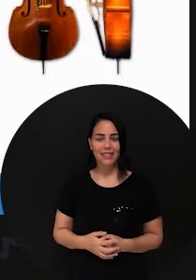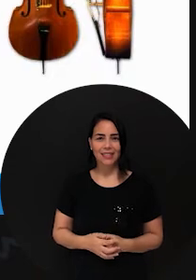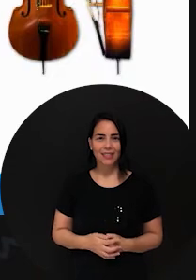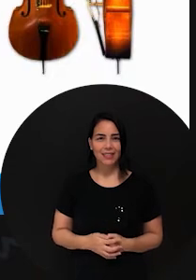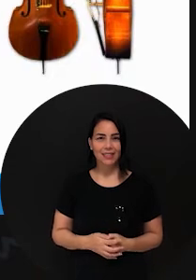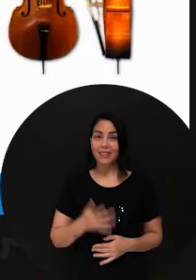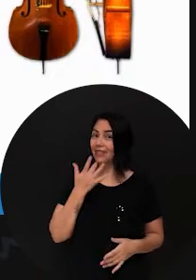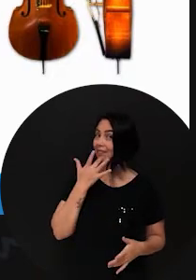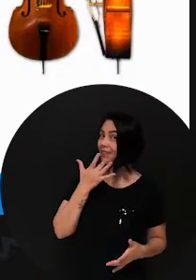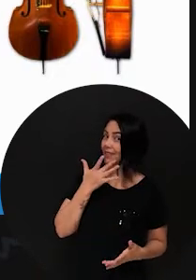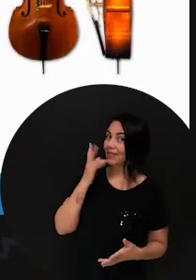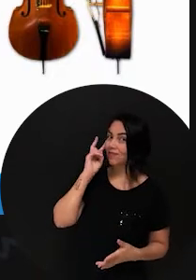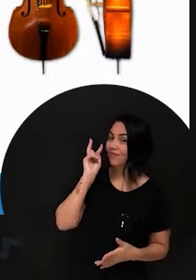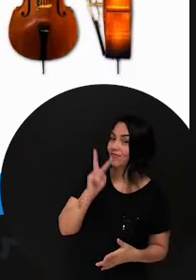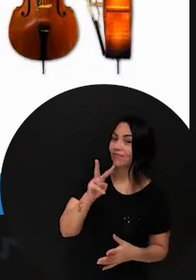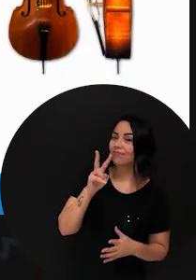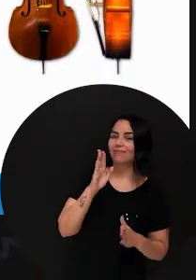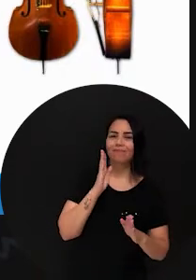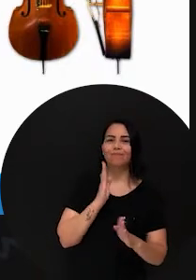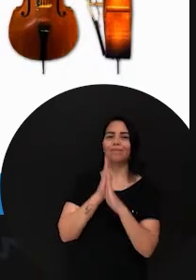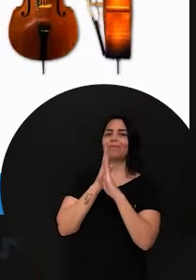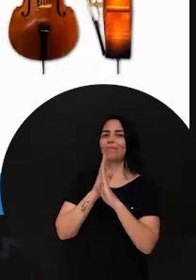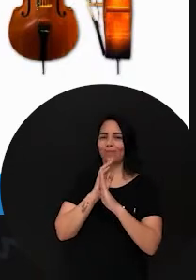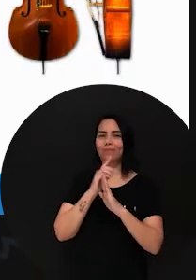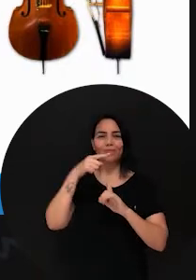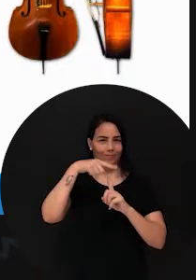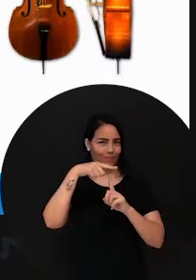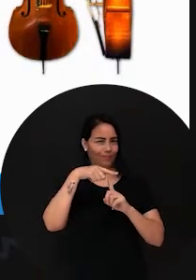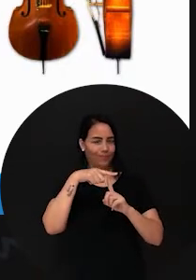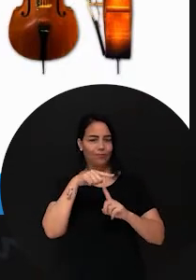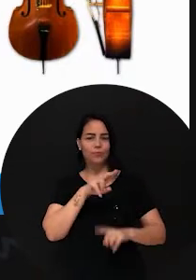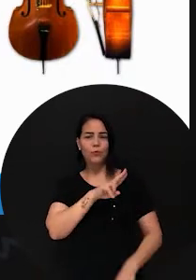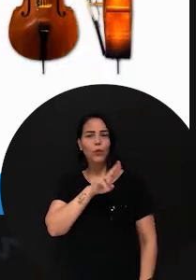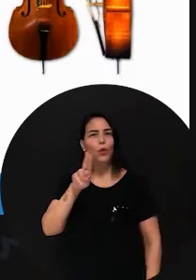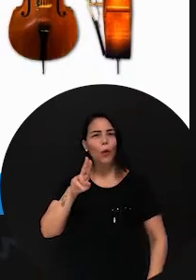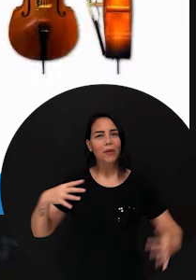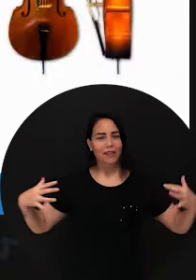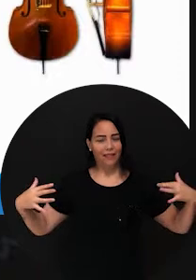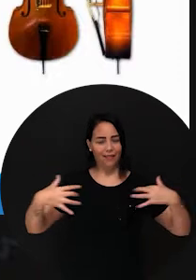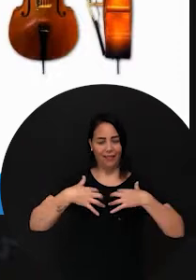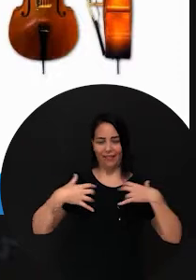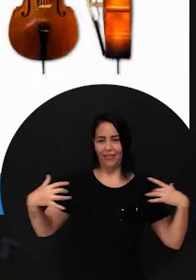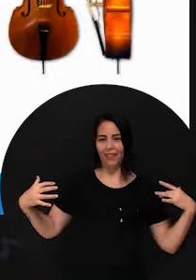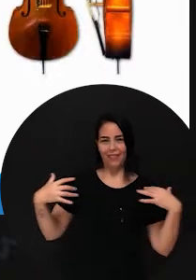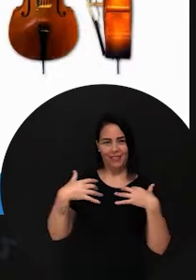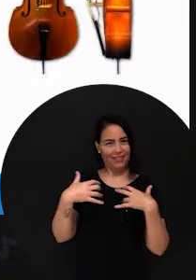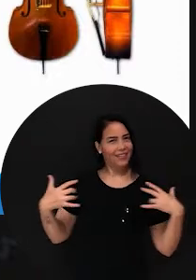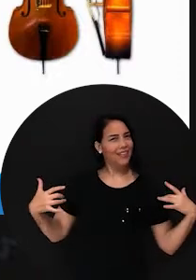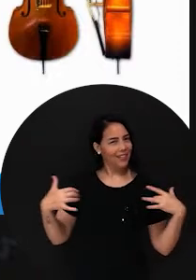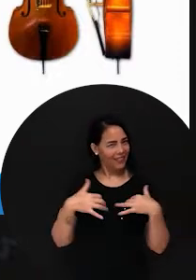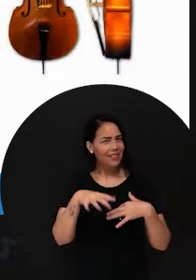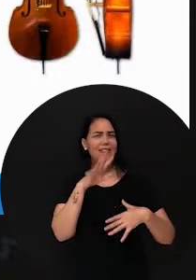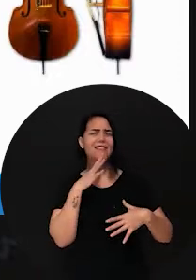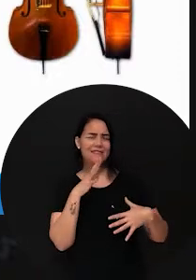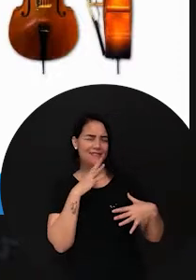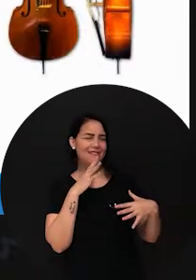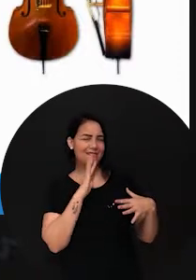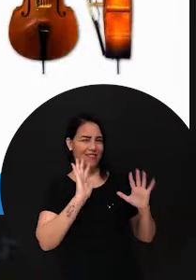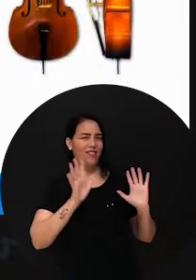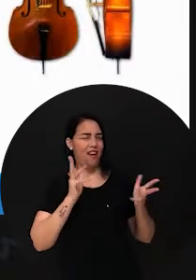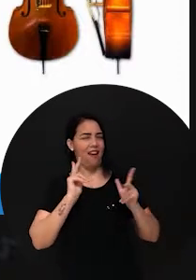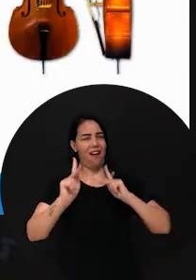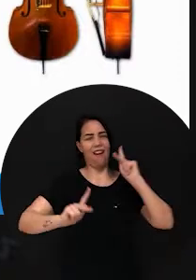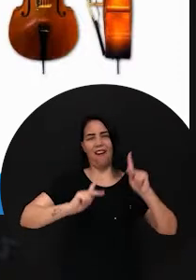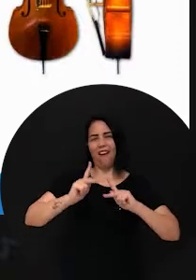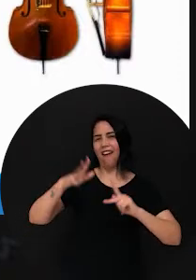Agora vai facilitar. Então, nós temos o acordeon. Então, o acordeon tocou ali um pedacinho. Um instrumento bem conhecido, né, popular aí